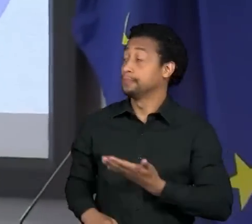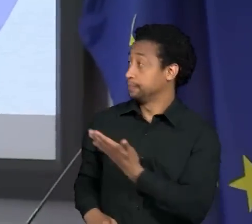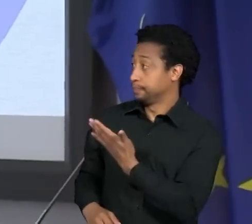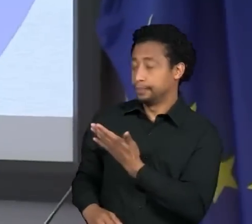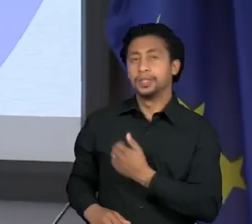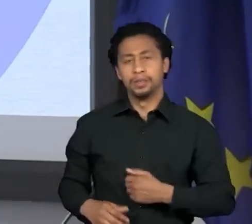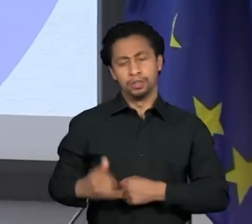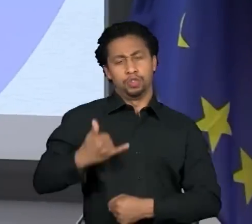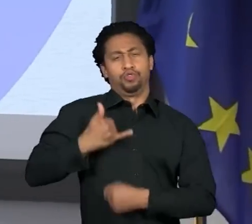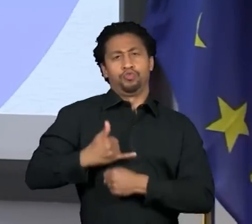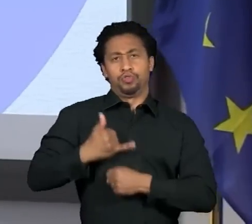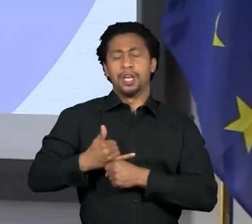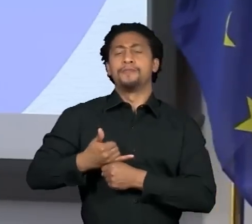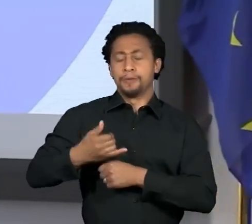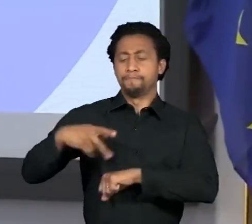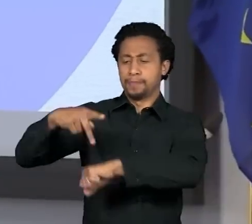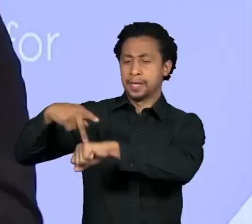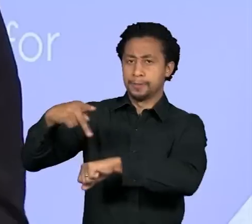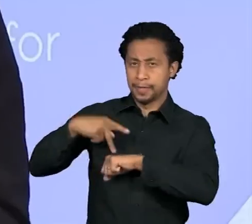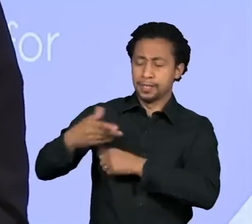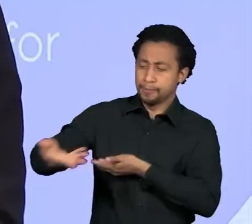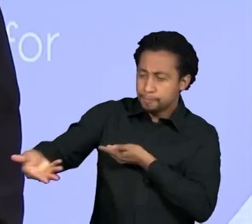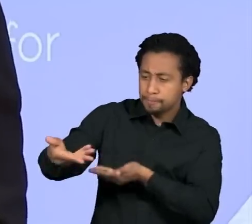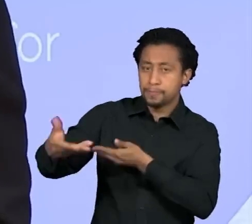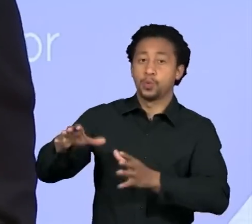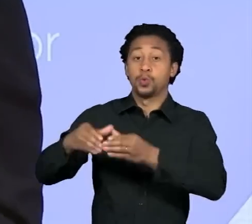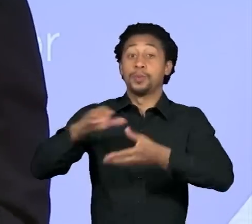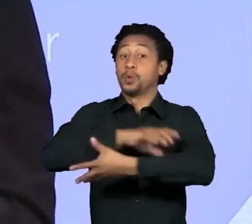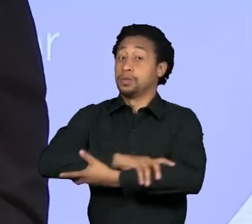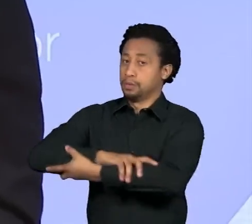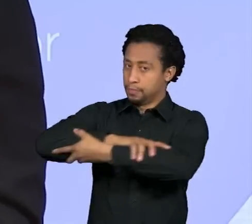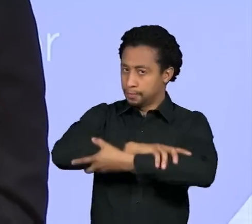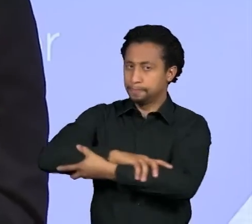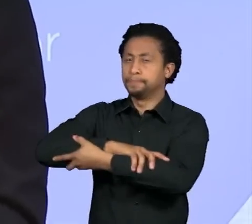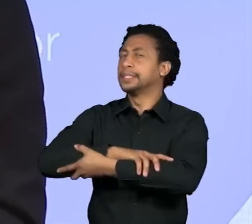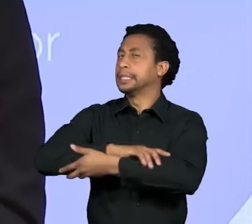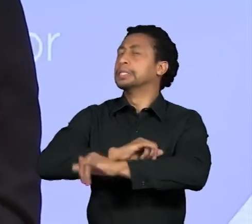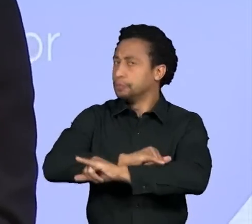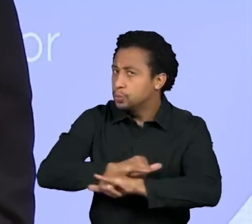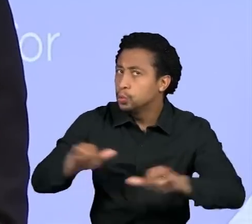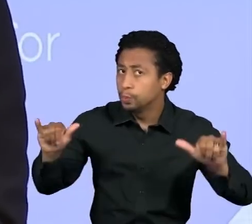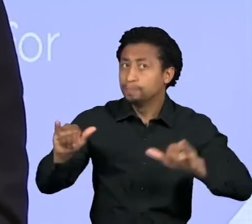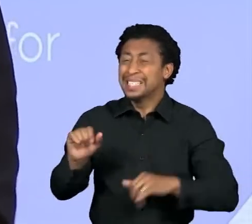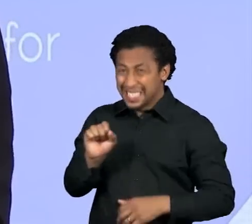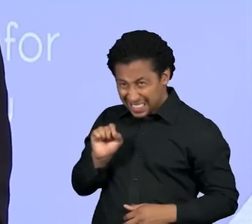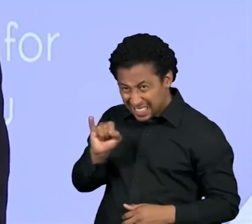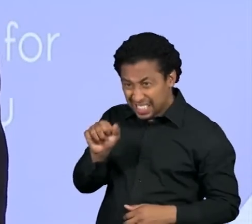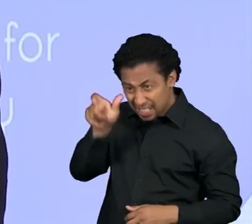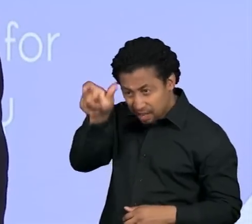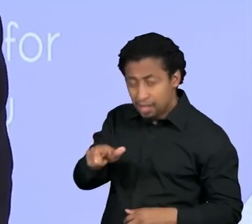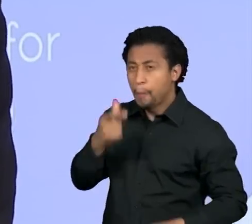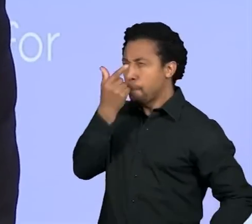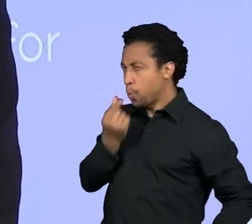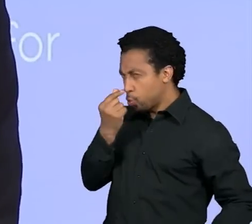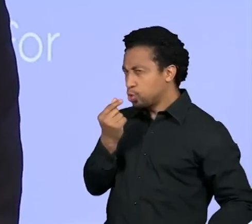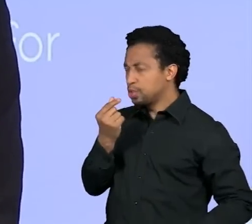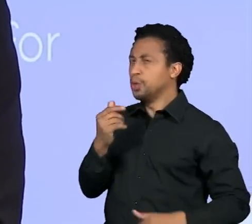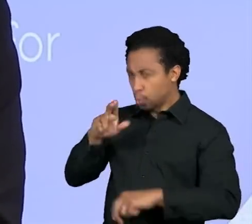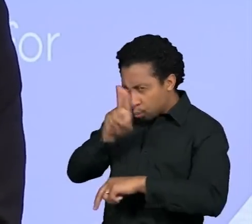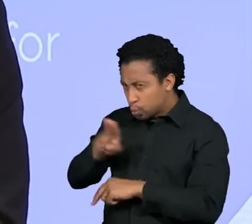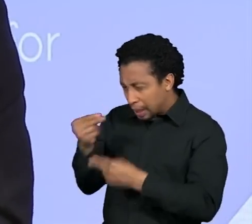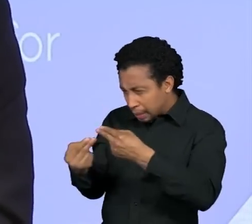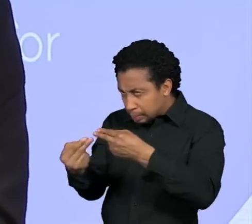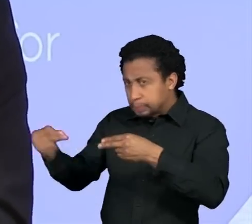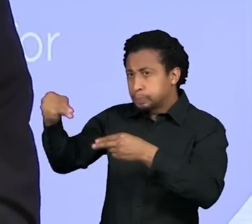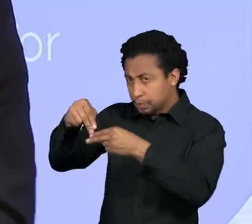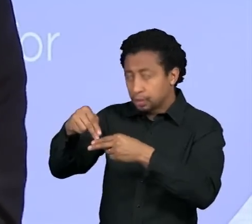das relações exteriores da União Europeia, disse que se Vladimir Putin usar armas nucleares contra a Ucrânia, a Europa vai